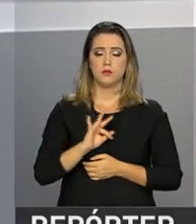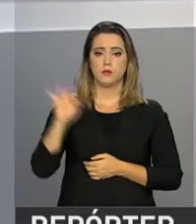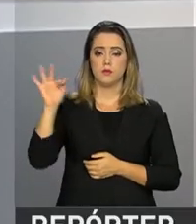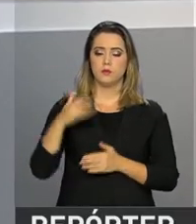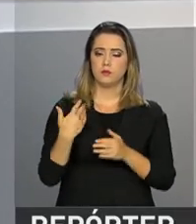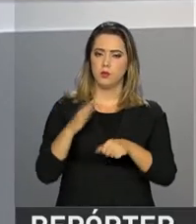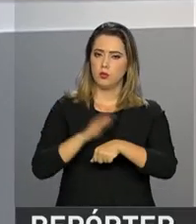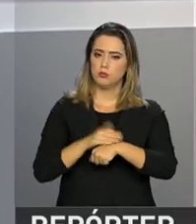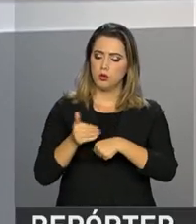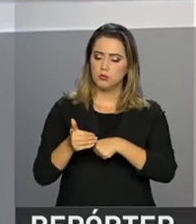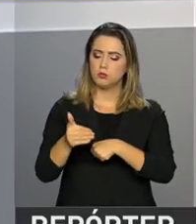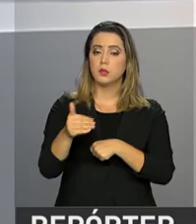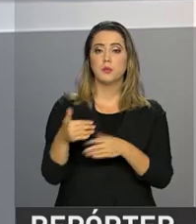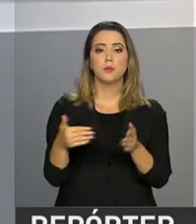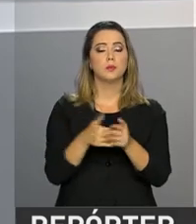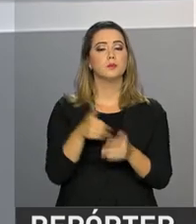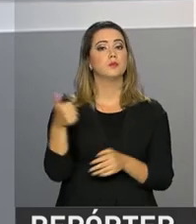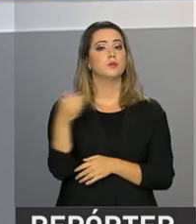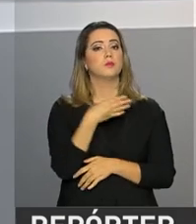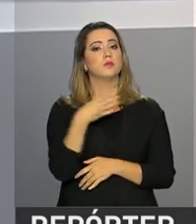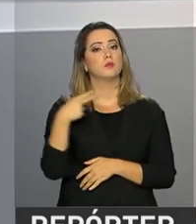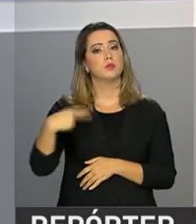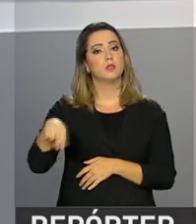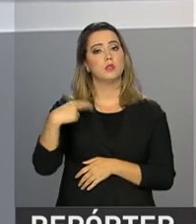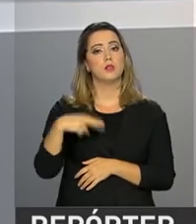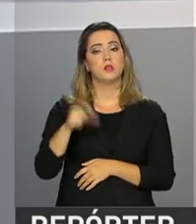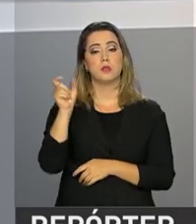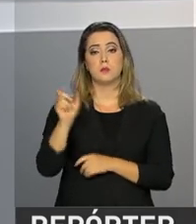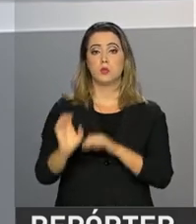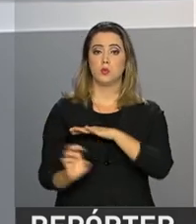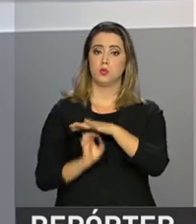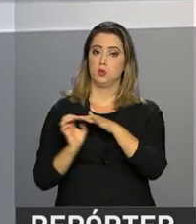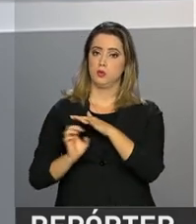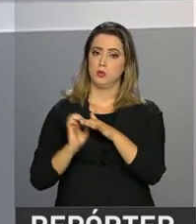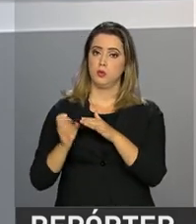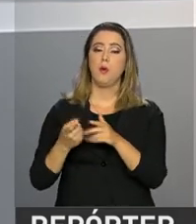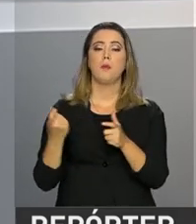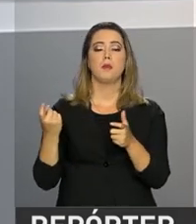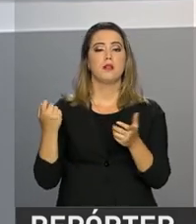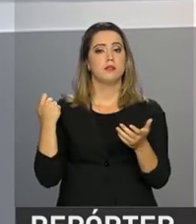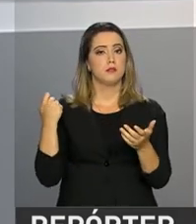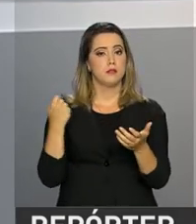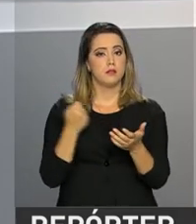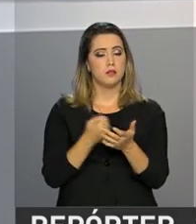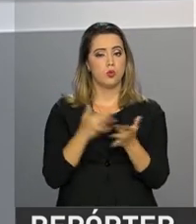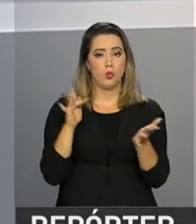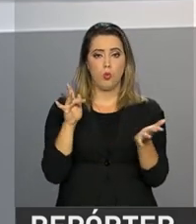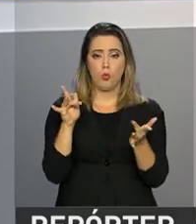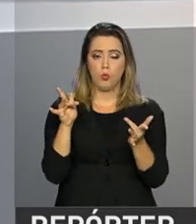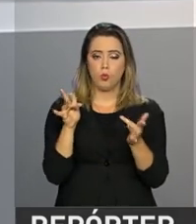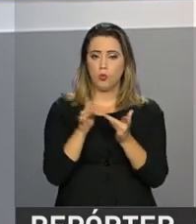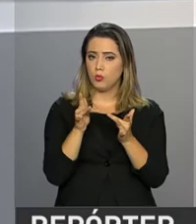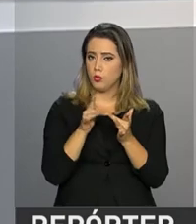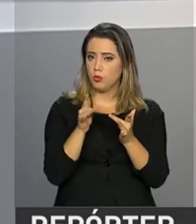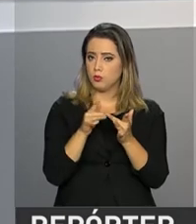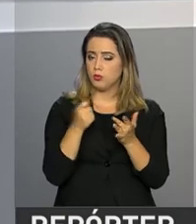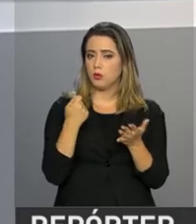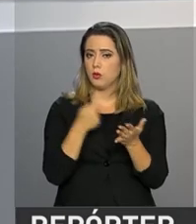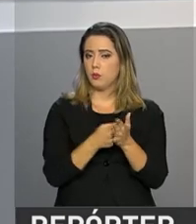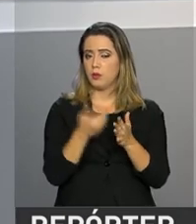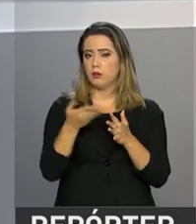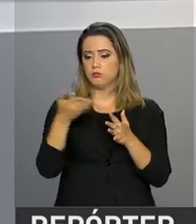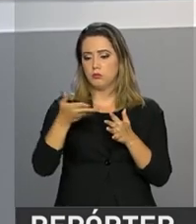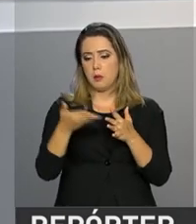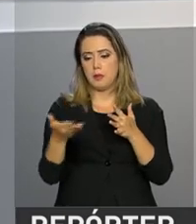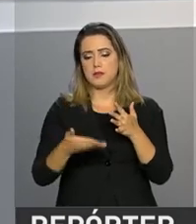14 de novembro o prazo para os empresários aderirem ao programa de regularização tributária o refis que é o financiamento de